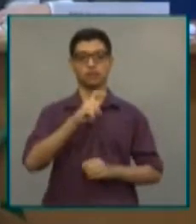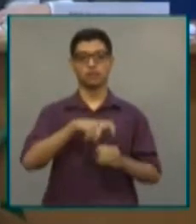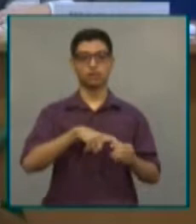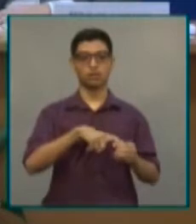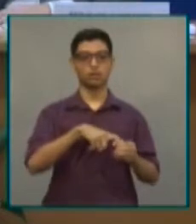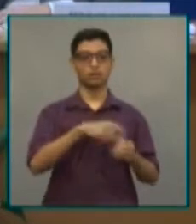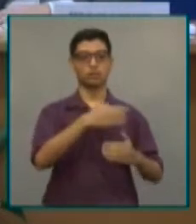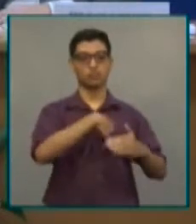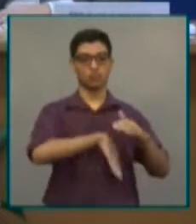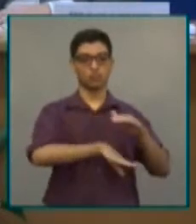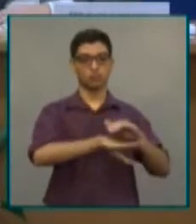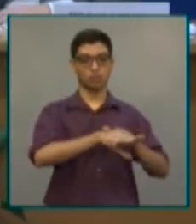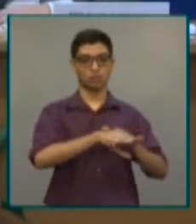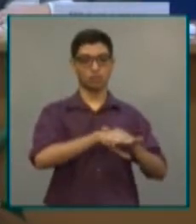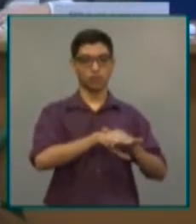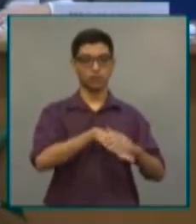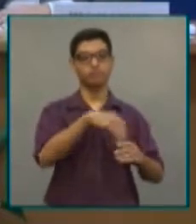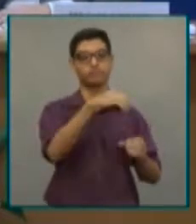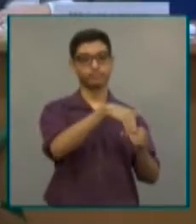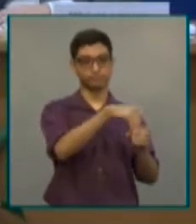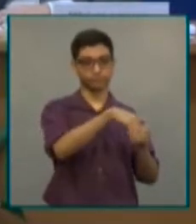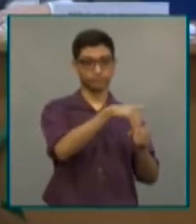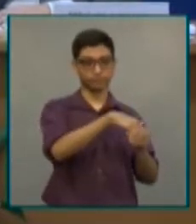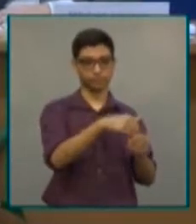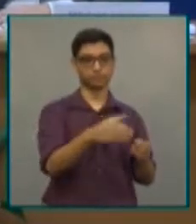que a doutora Roberta irá fazer. O